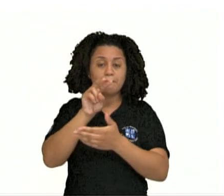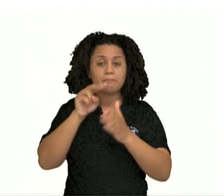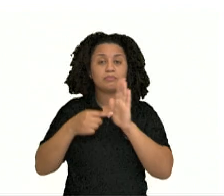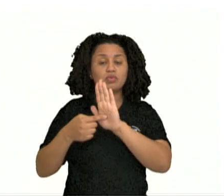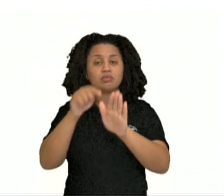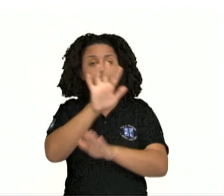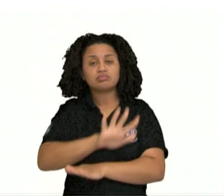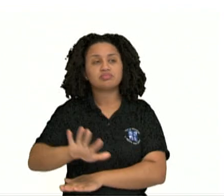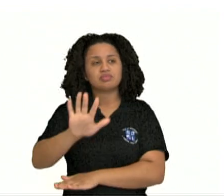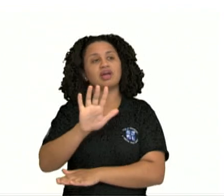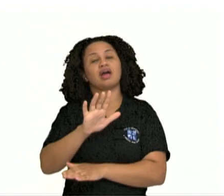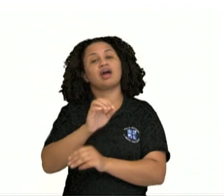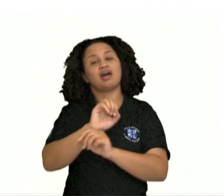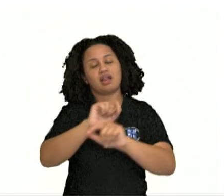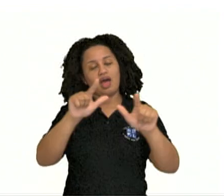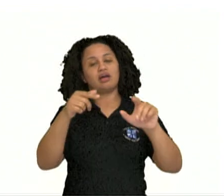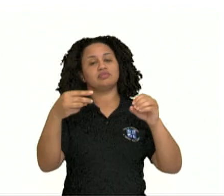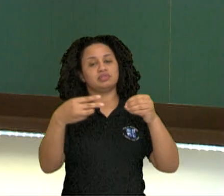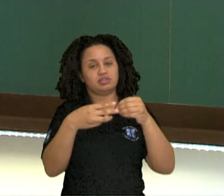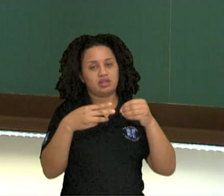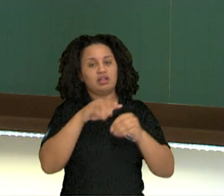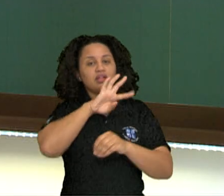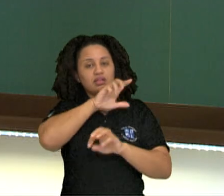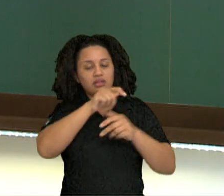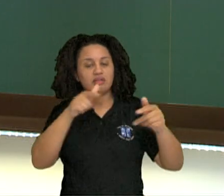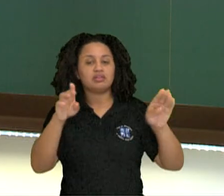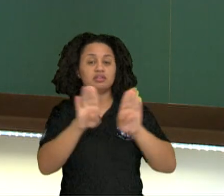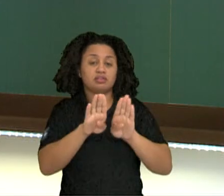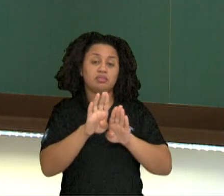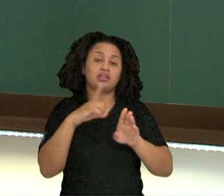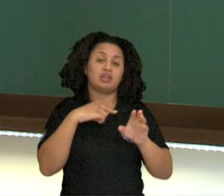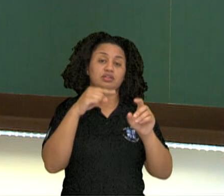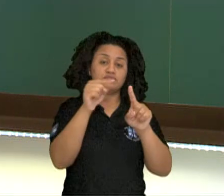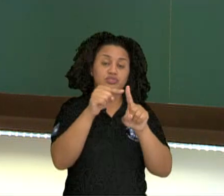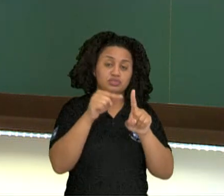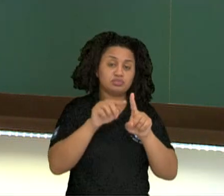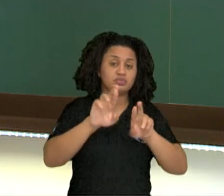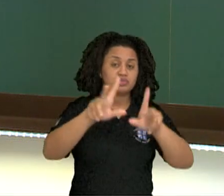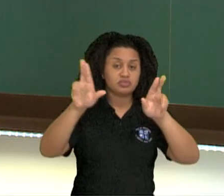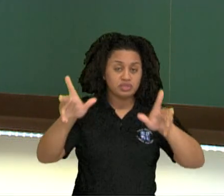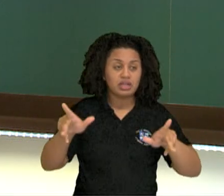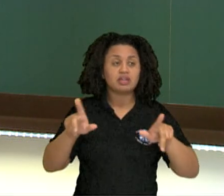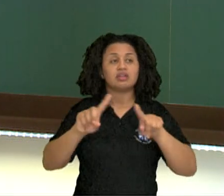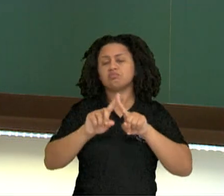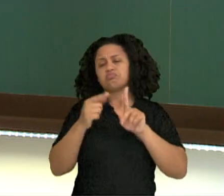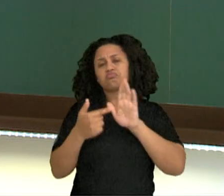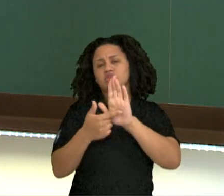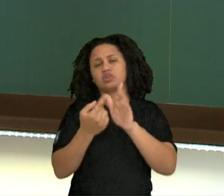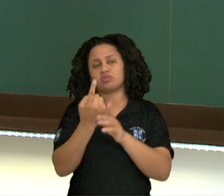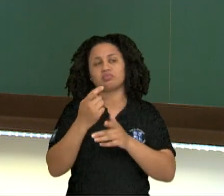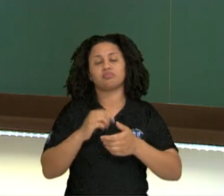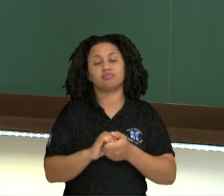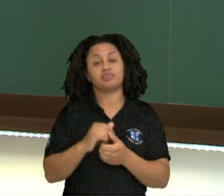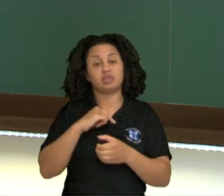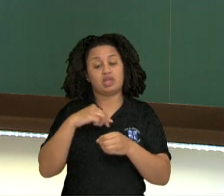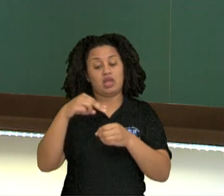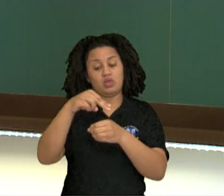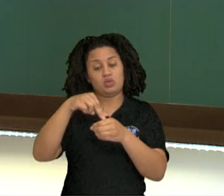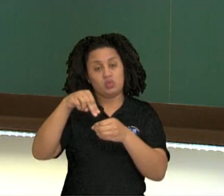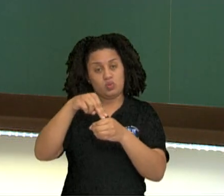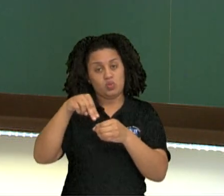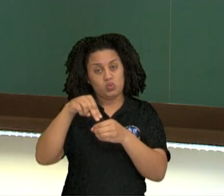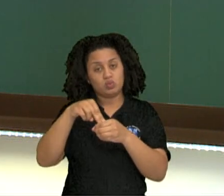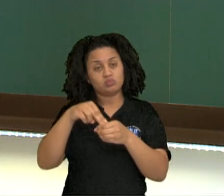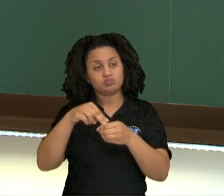nem mesmo a célula animal tem tipos diferentes conforme o tecido da qual ela faz parte né E nós temos aqui o núcleo né